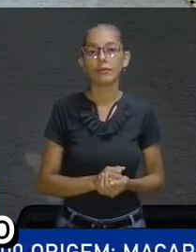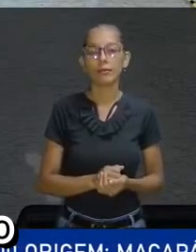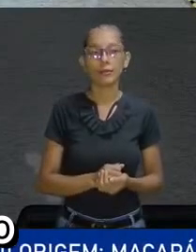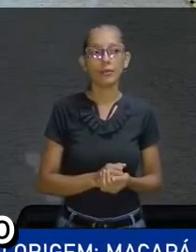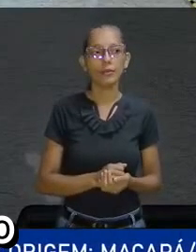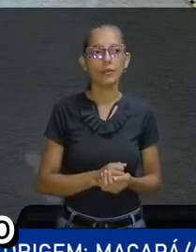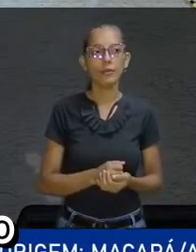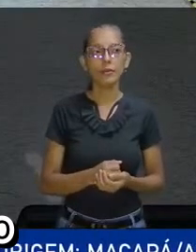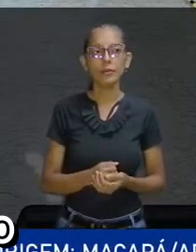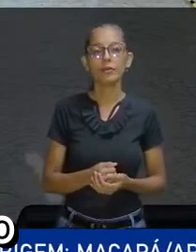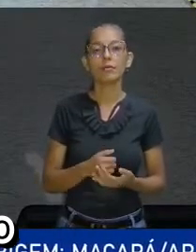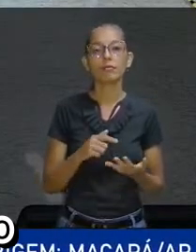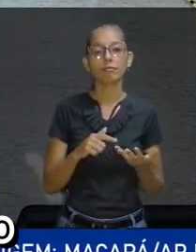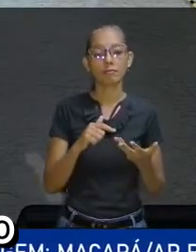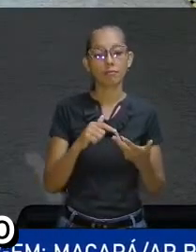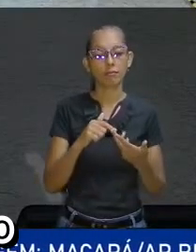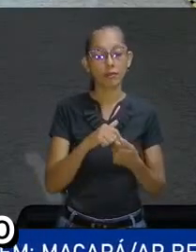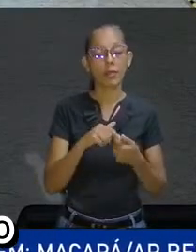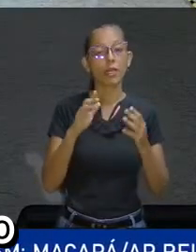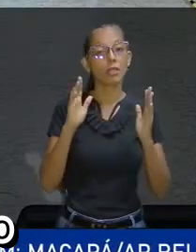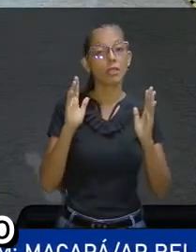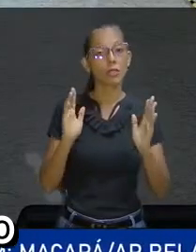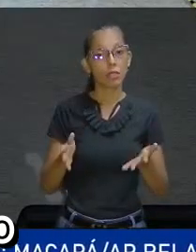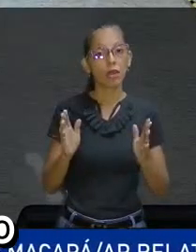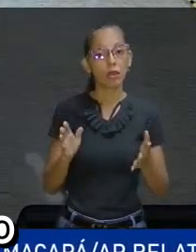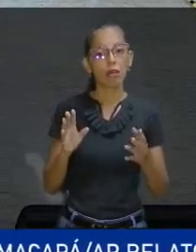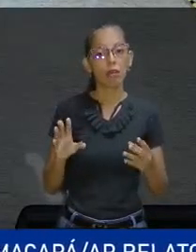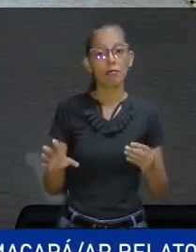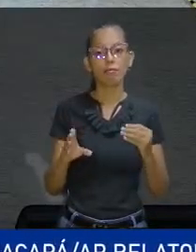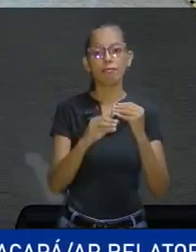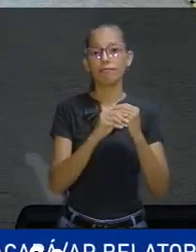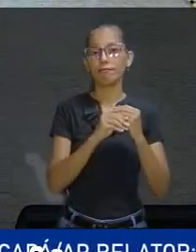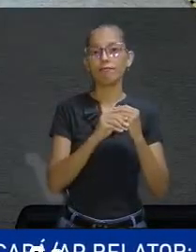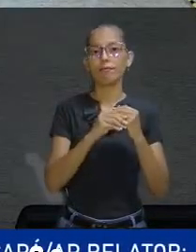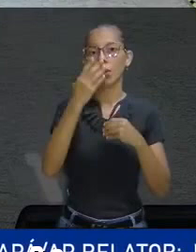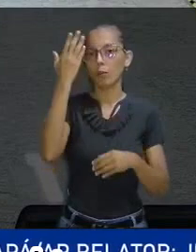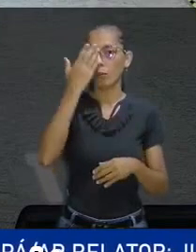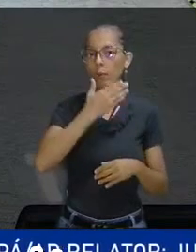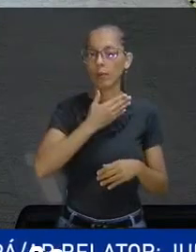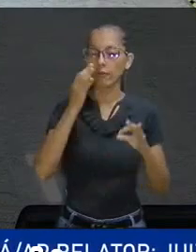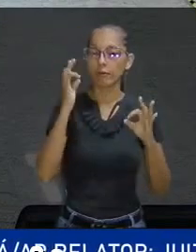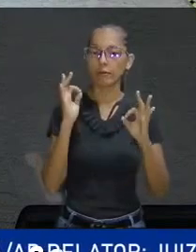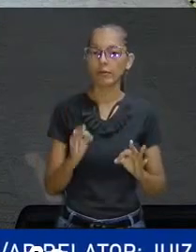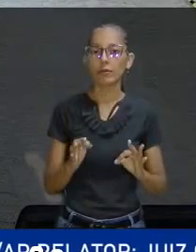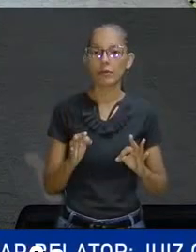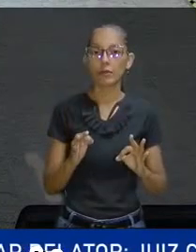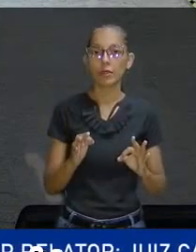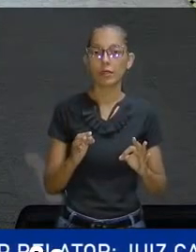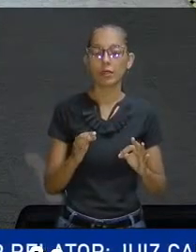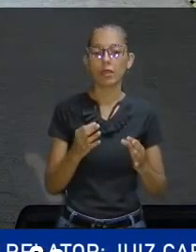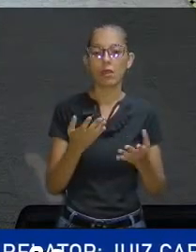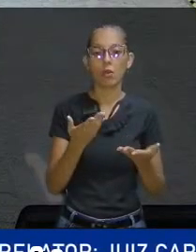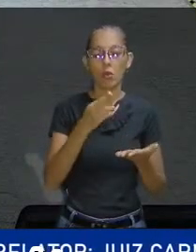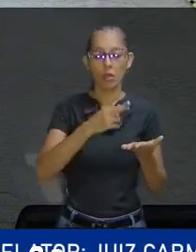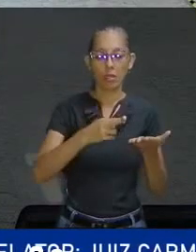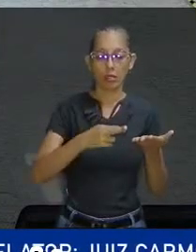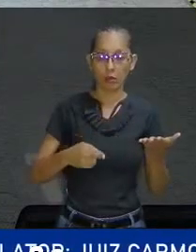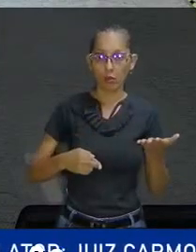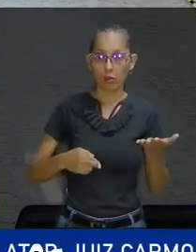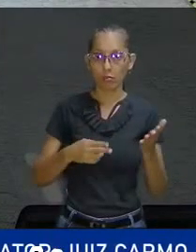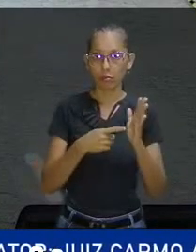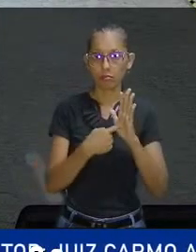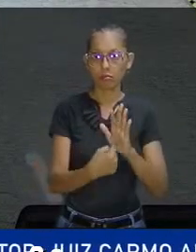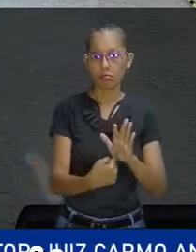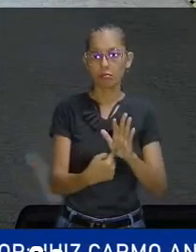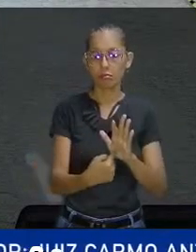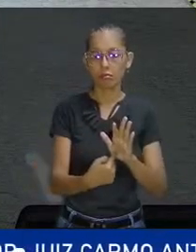técnico bastam para validar o caminho percorrido das provas. Do relatório disponibilizado constam os logs